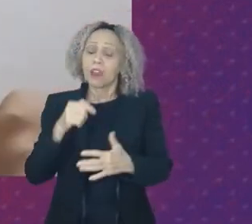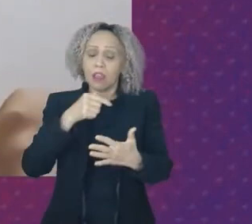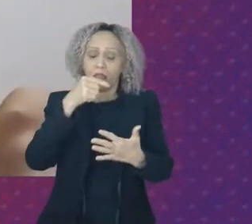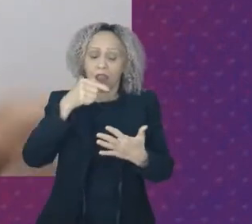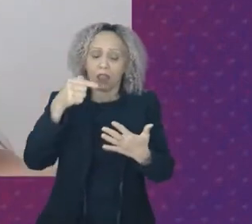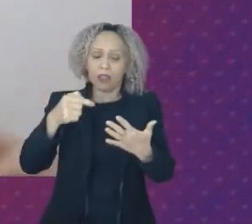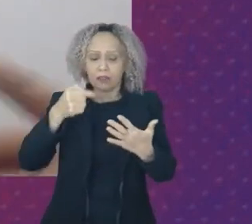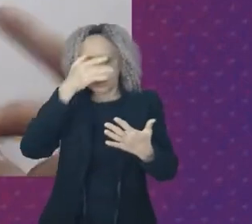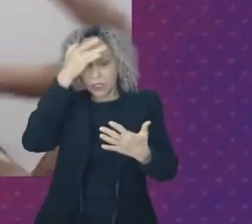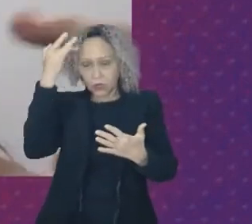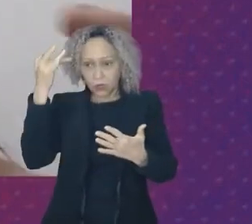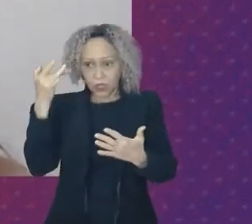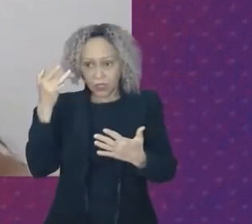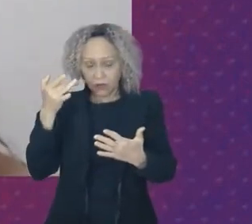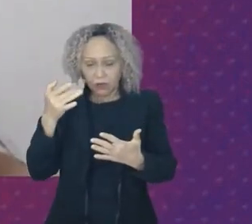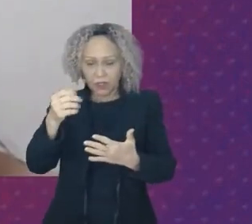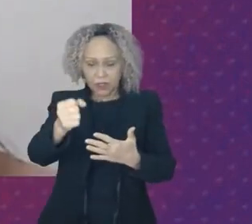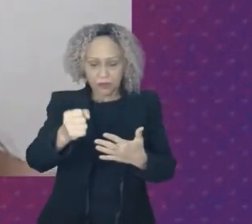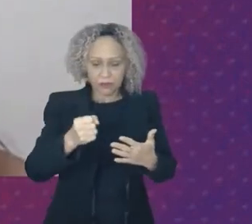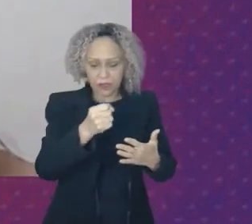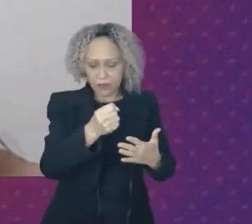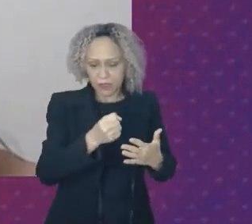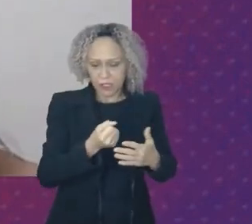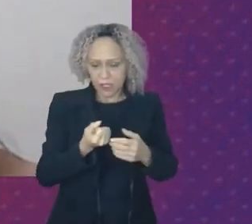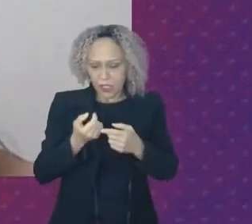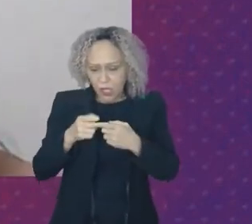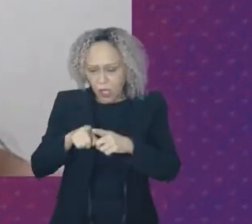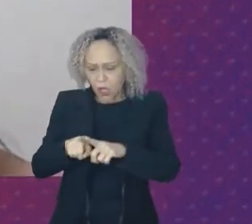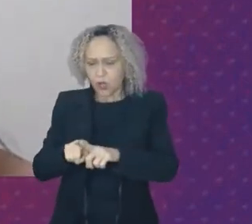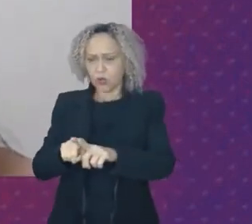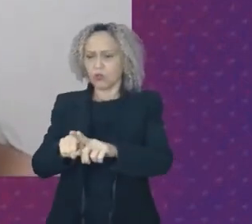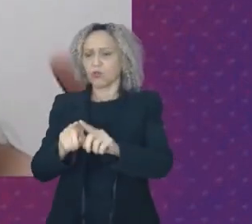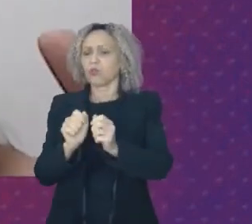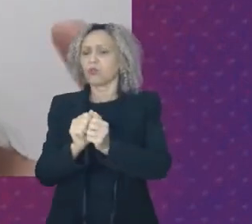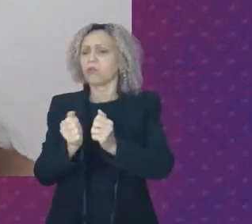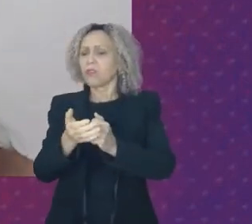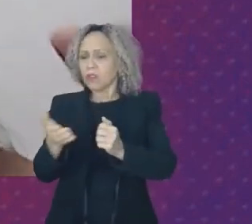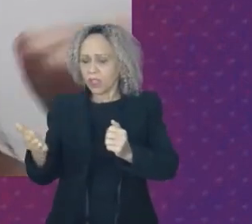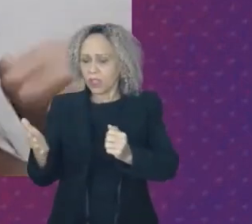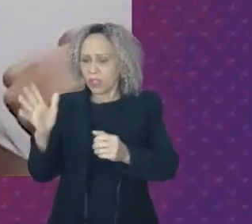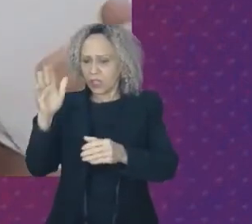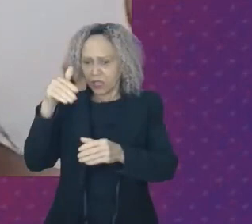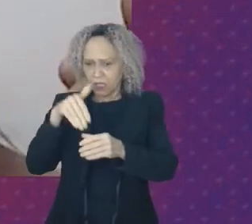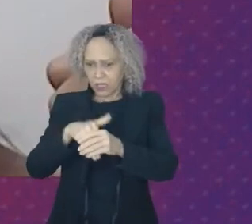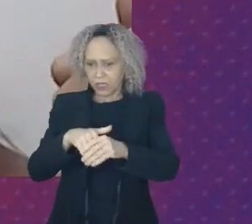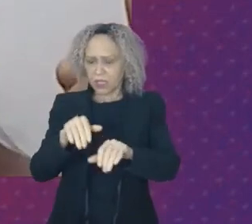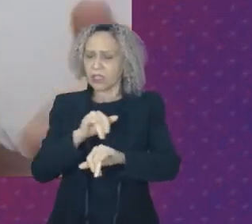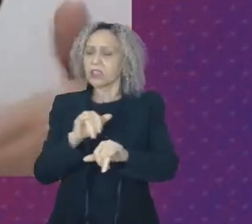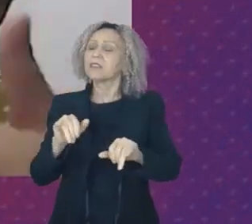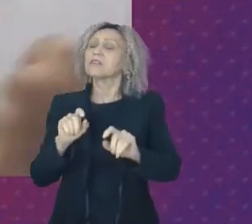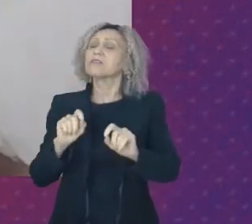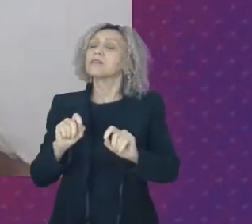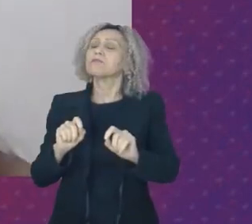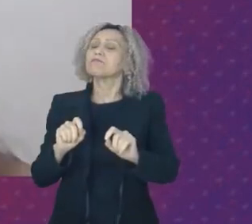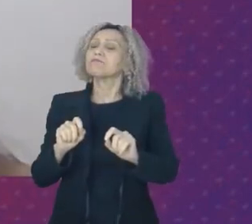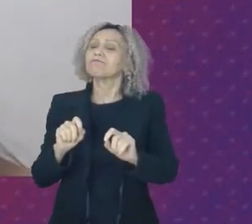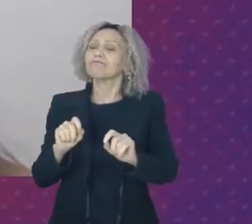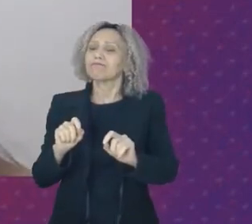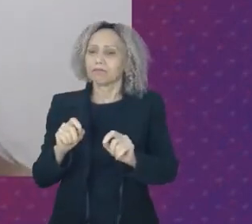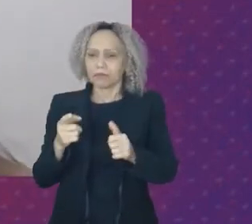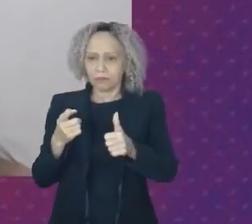trazer para perto e que vão caminhar com você nesse momento de eleição, elas precisam, primeiro,